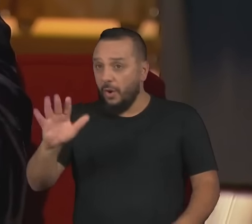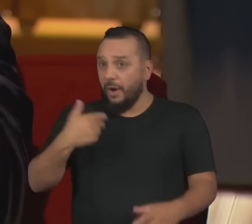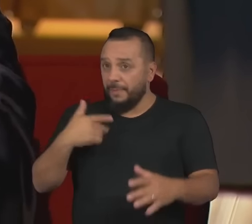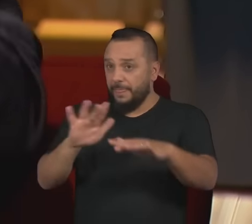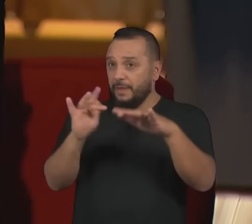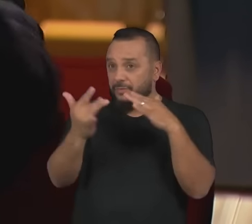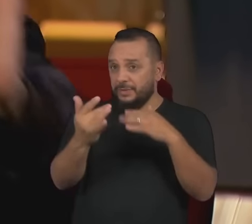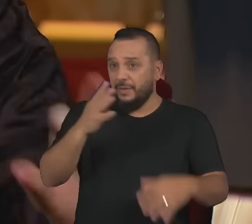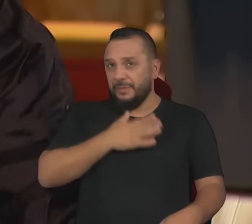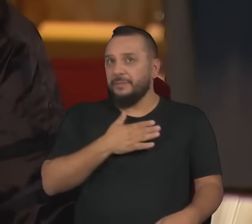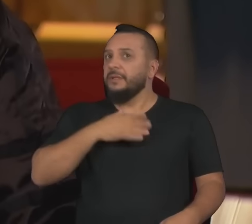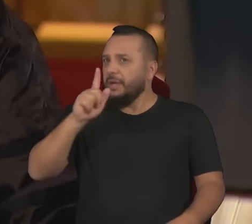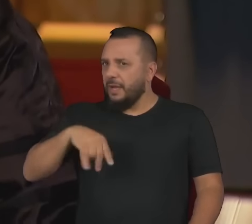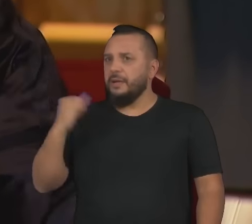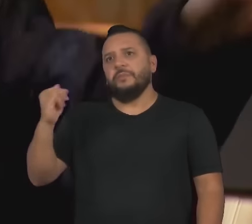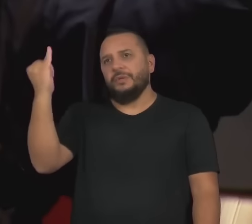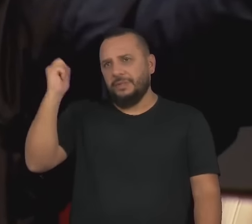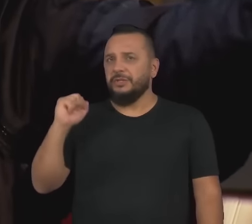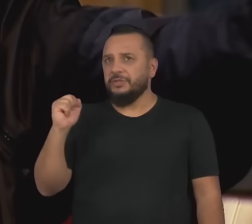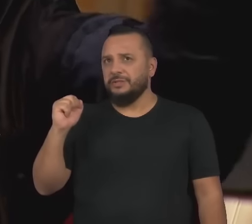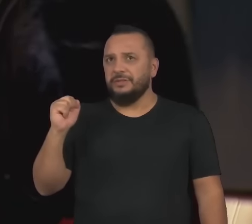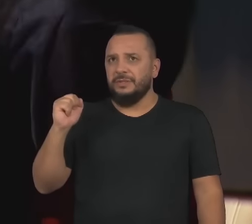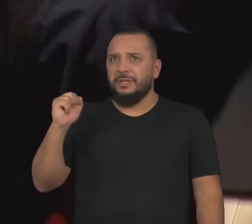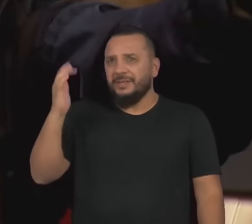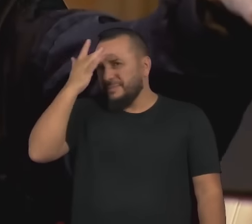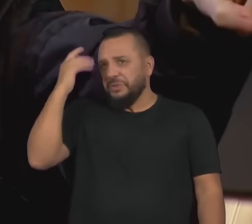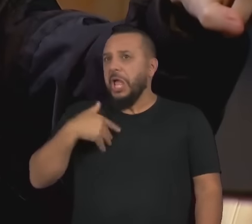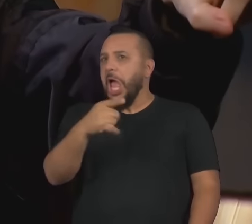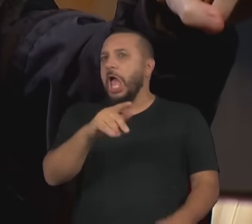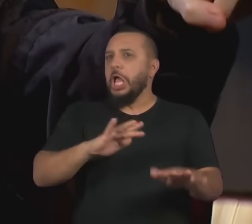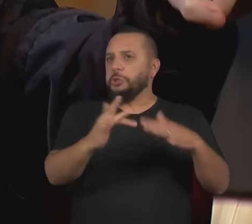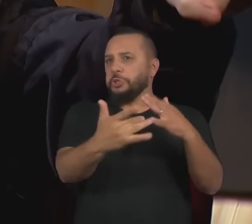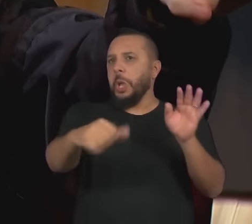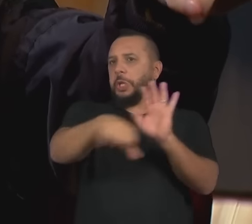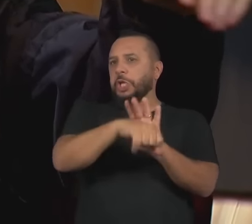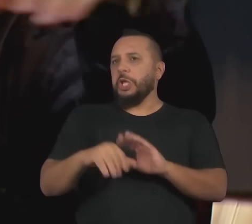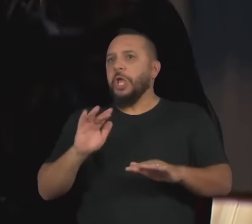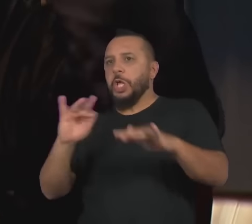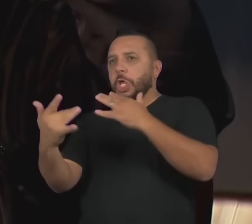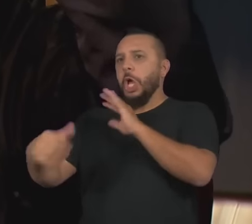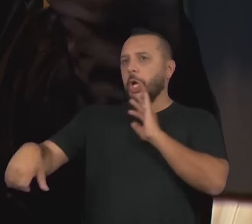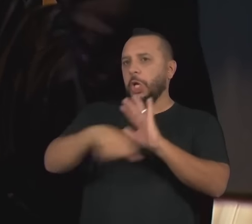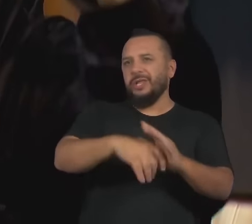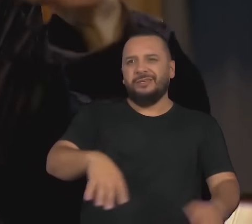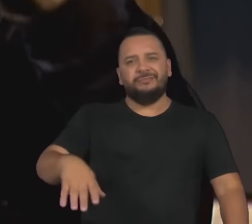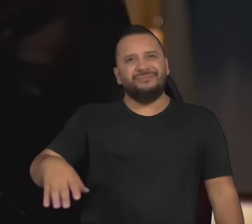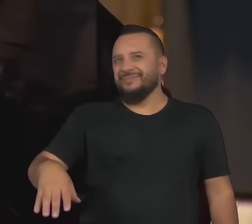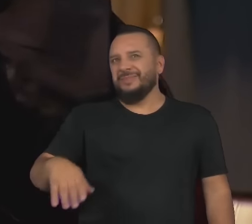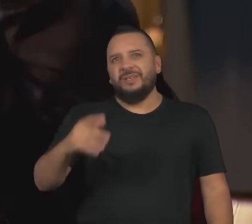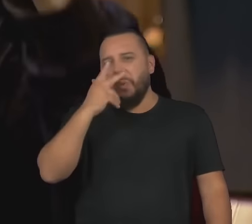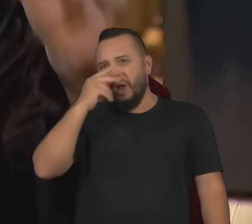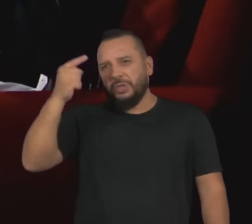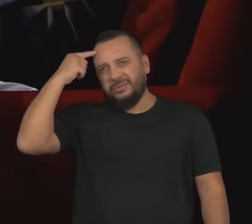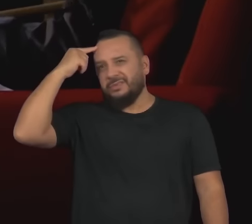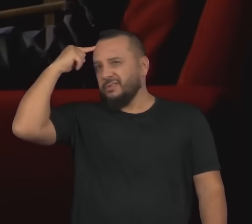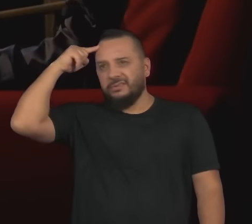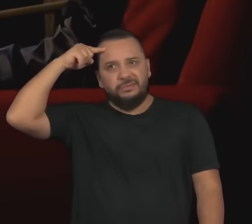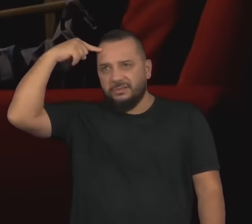mim é fundamental. E essas pessoas que criminalizam rede social, eu acho assim... Por